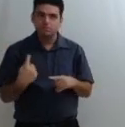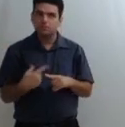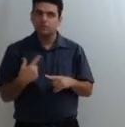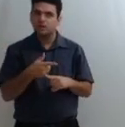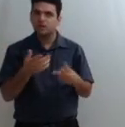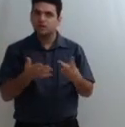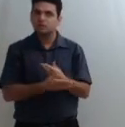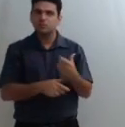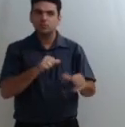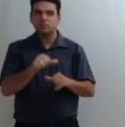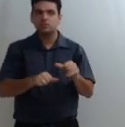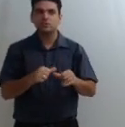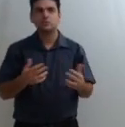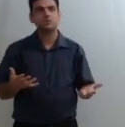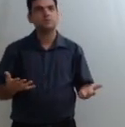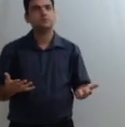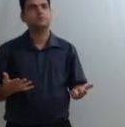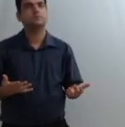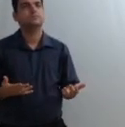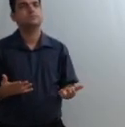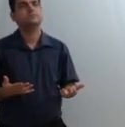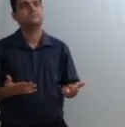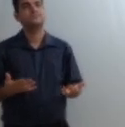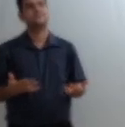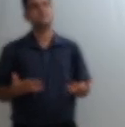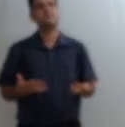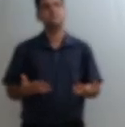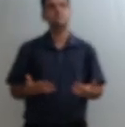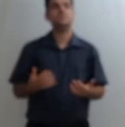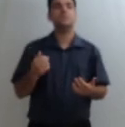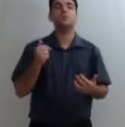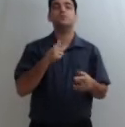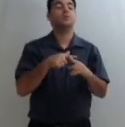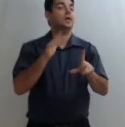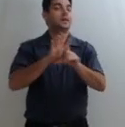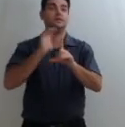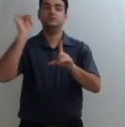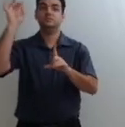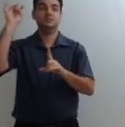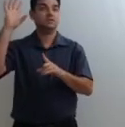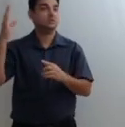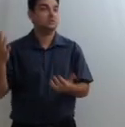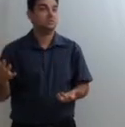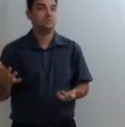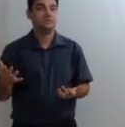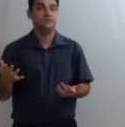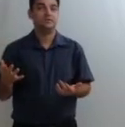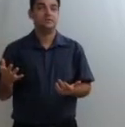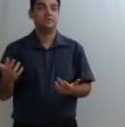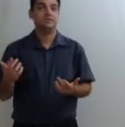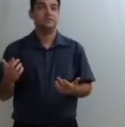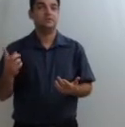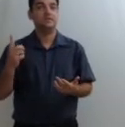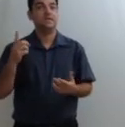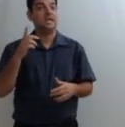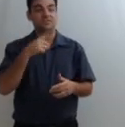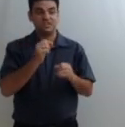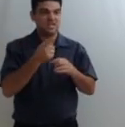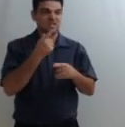manter-se, sob a alegação de que se trata de lei especial, extravagante, o interrogatório como primeiro ato de